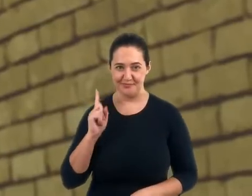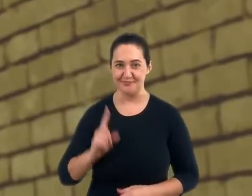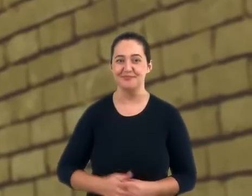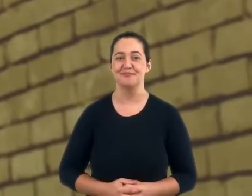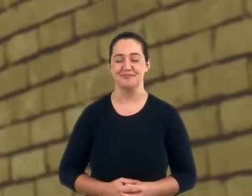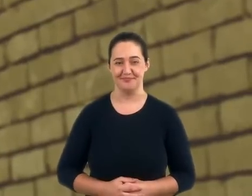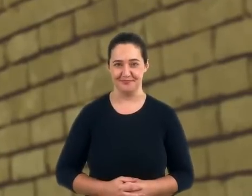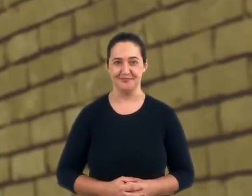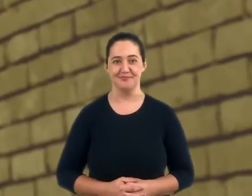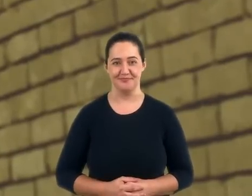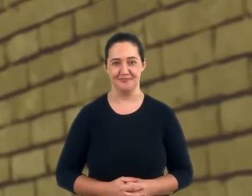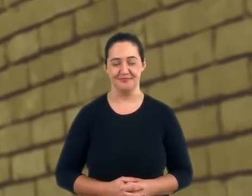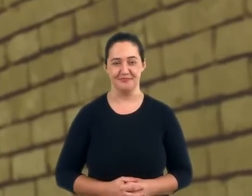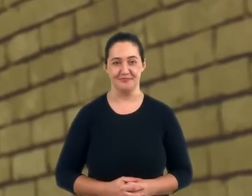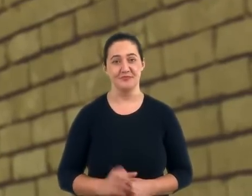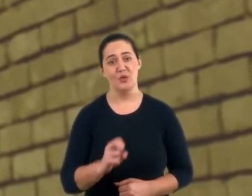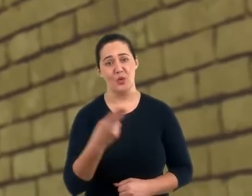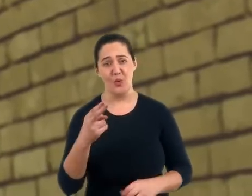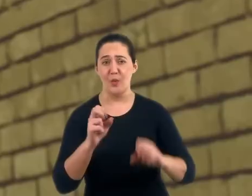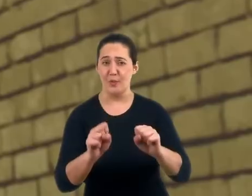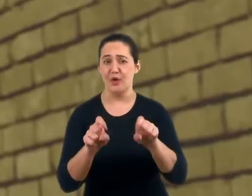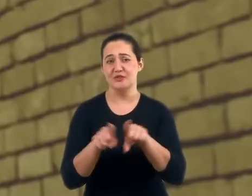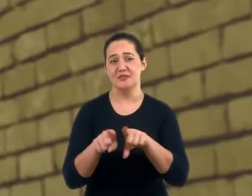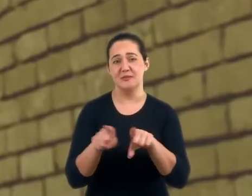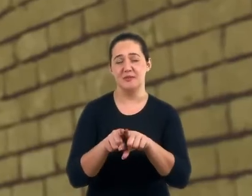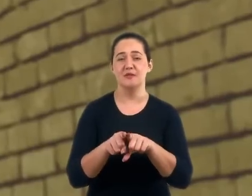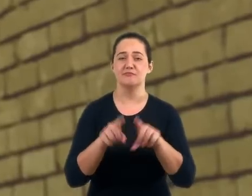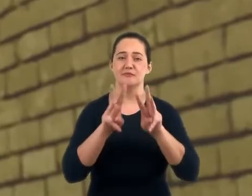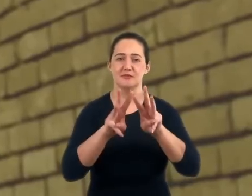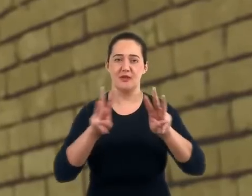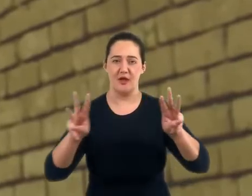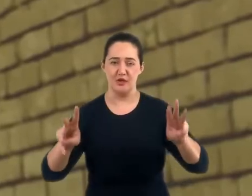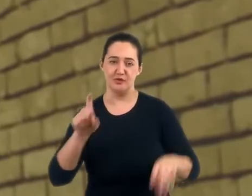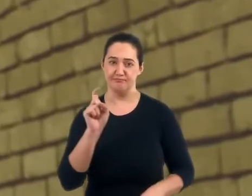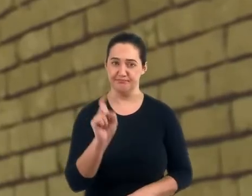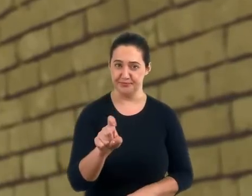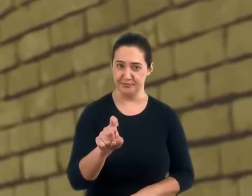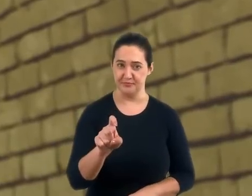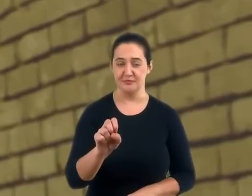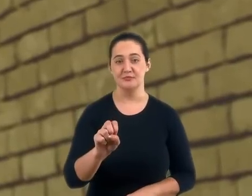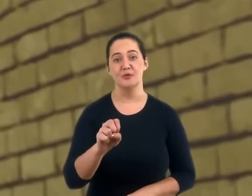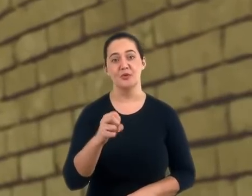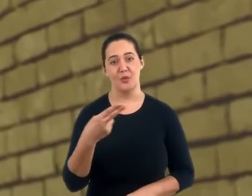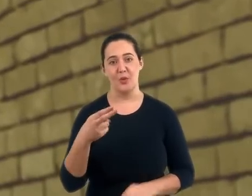12 98244 0077. Você também pode acessar o site